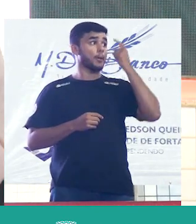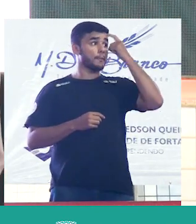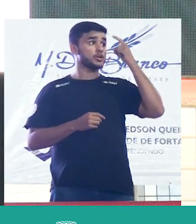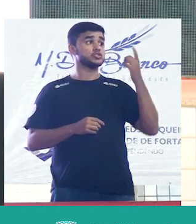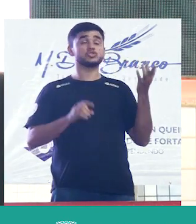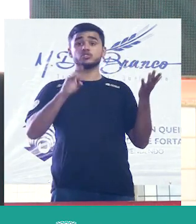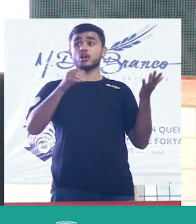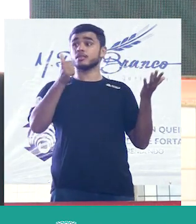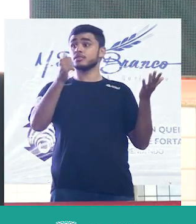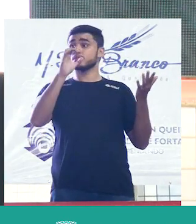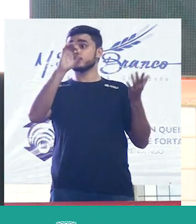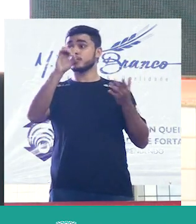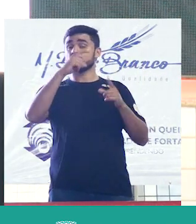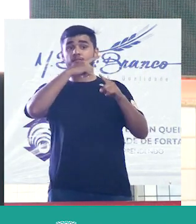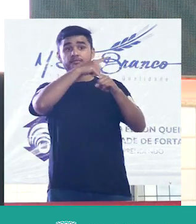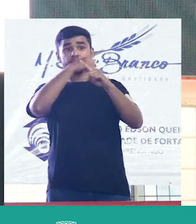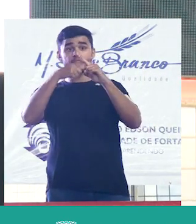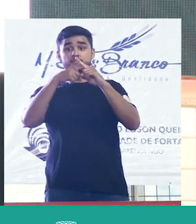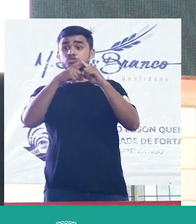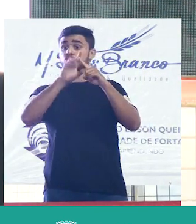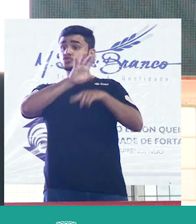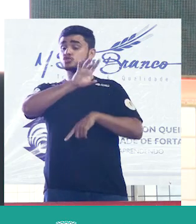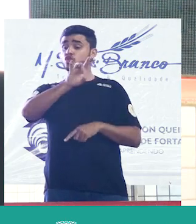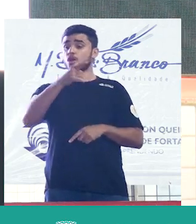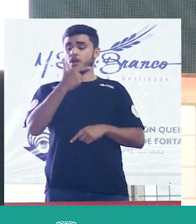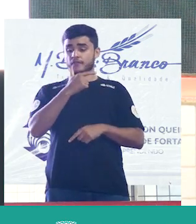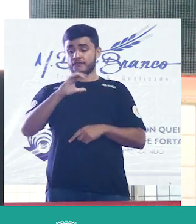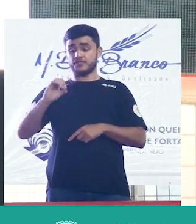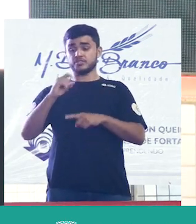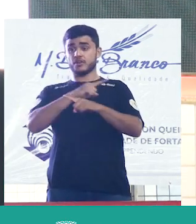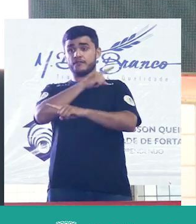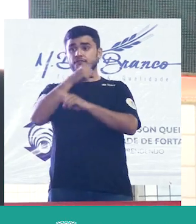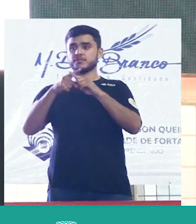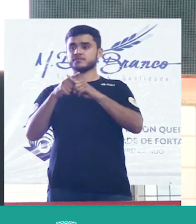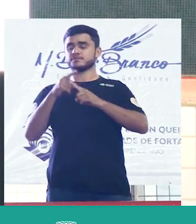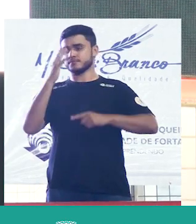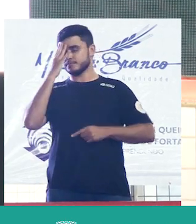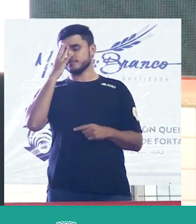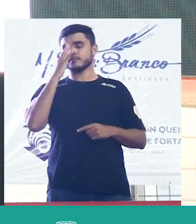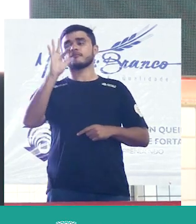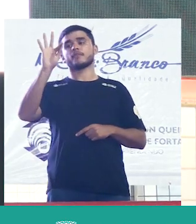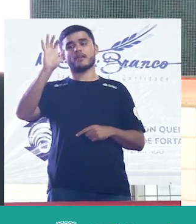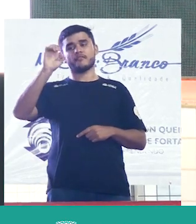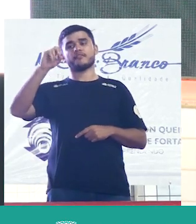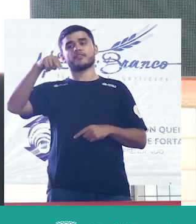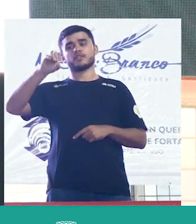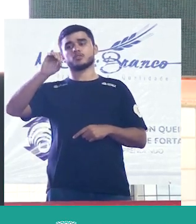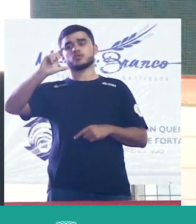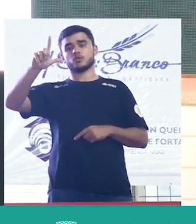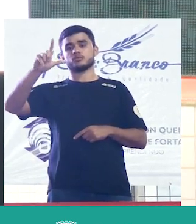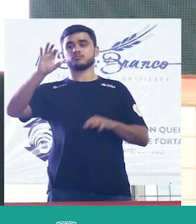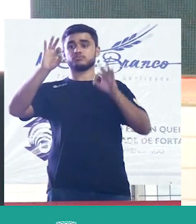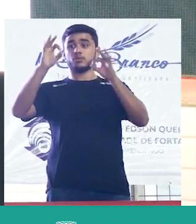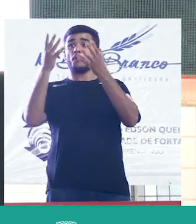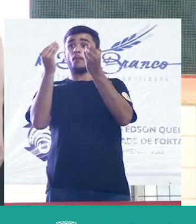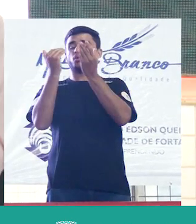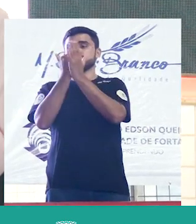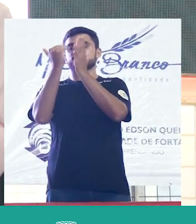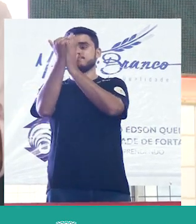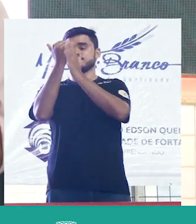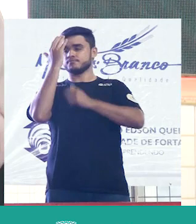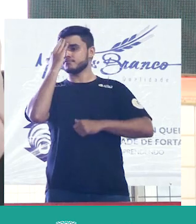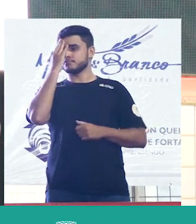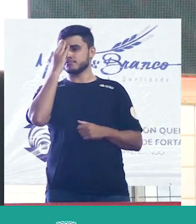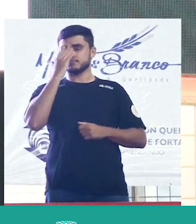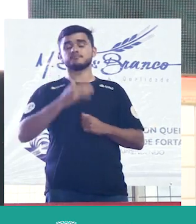10 vezes a sua massa inicial. Ele colocou 20 vezes. Então, fenol encontra-se em excesso.